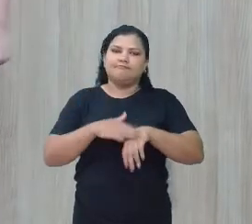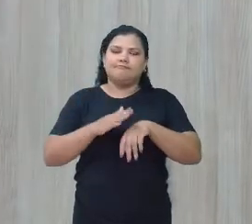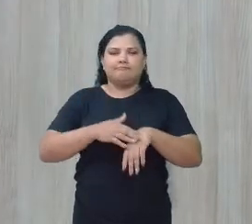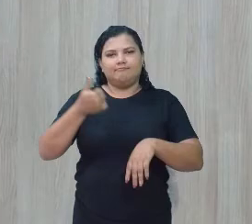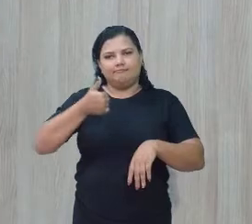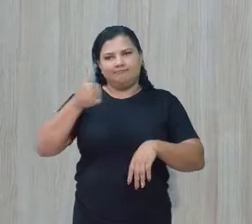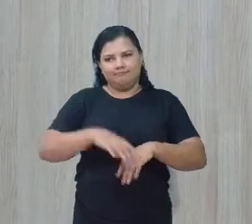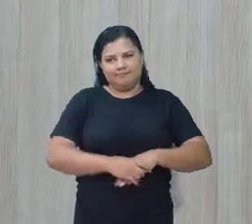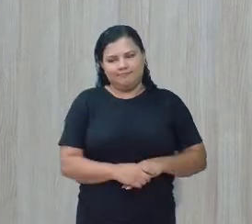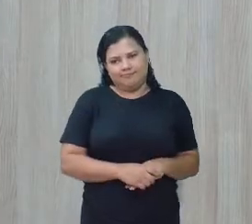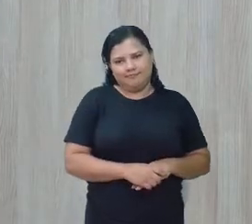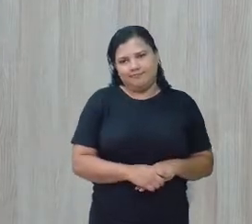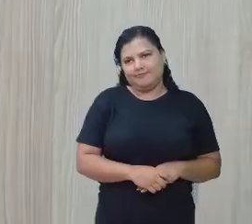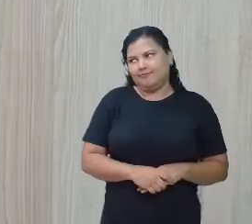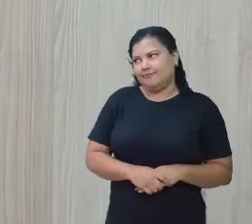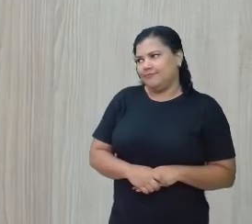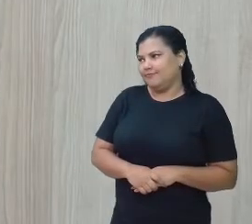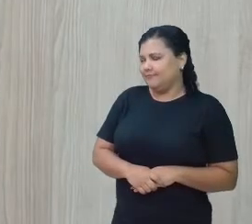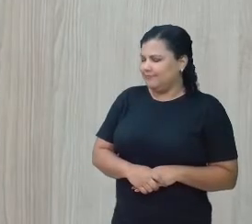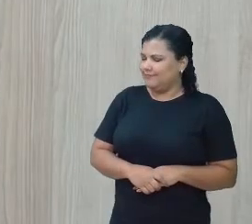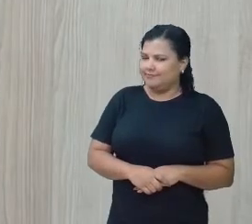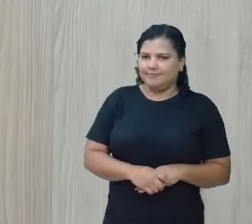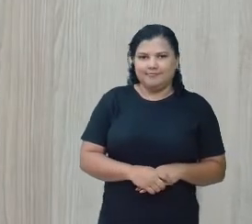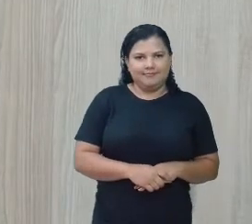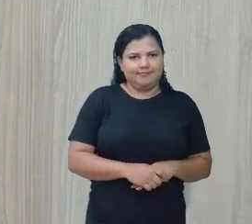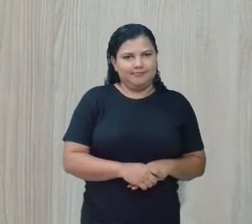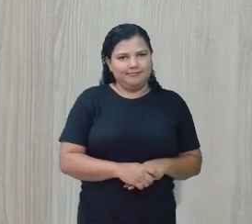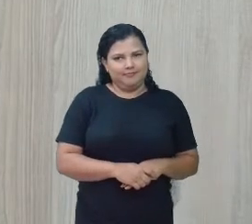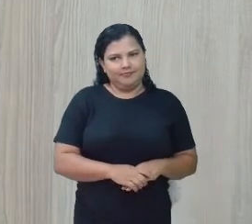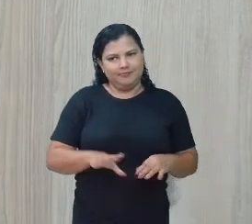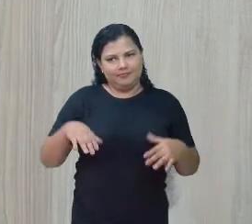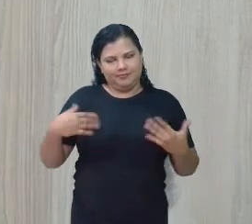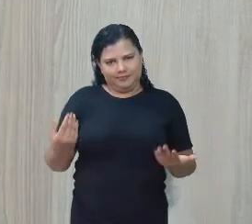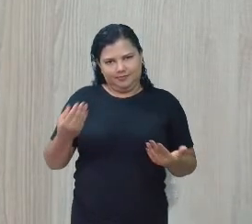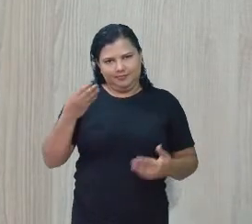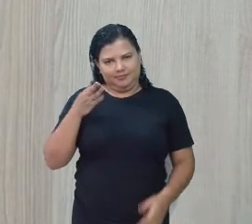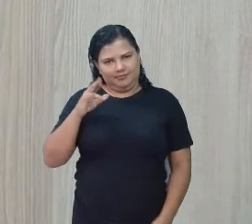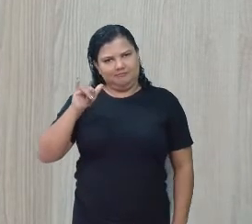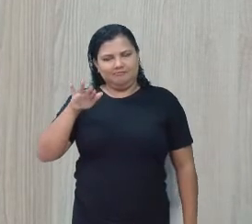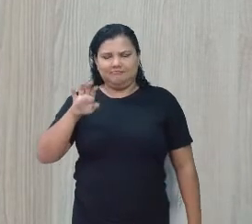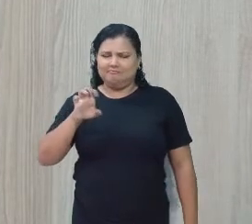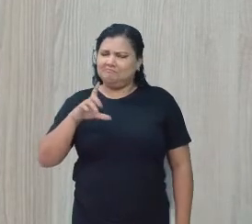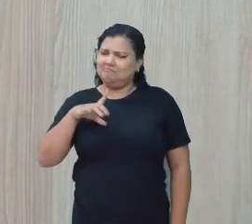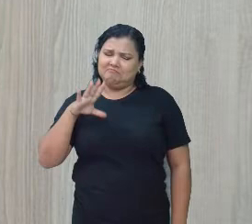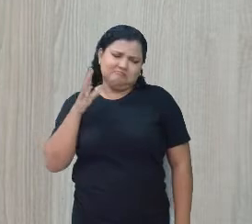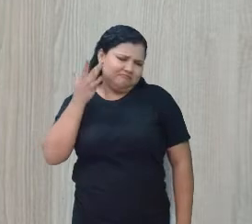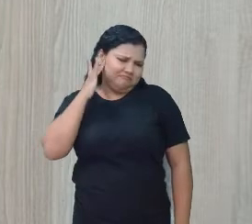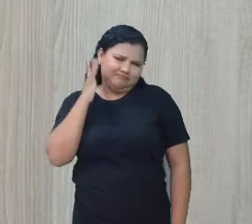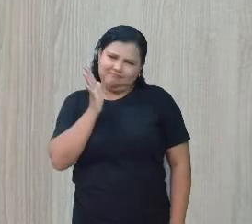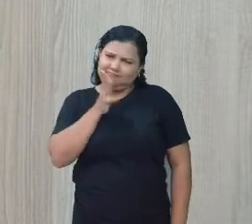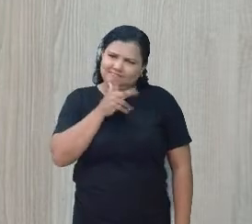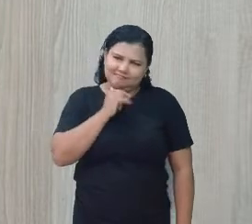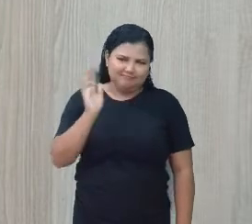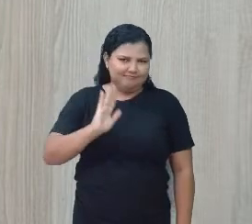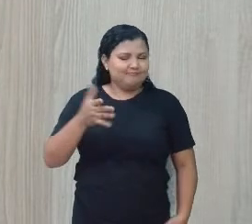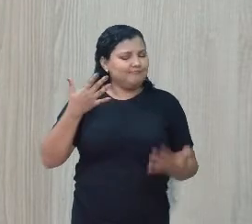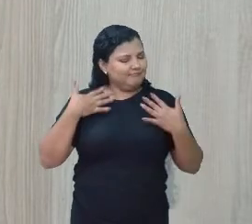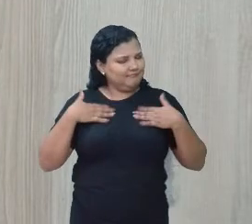aula, tá? Vai lá, professor. Bom, não, Briana, eu não achei que demorou, não. Demorou, não. Foi